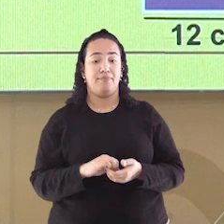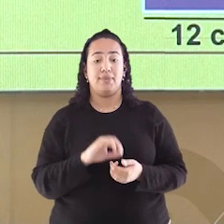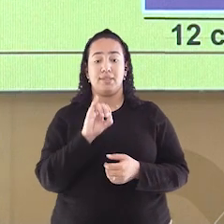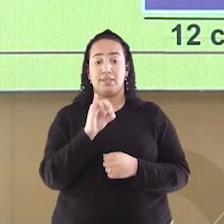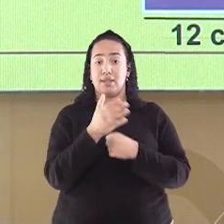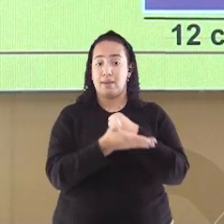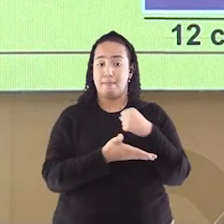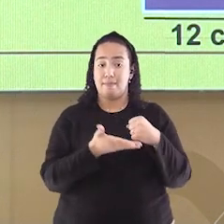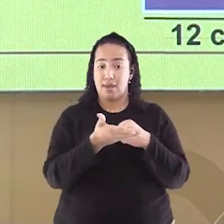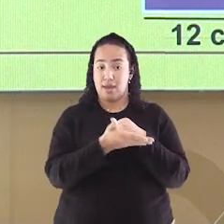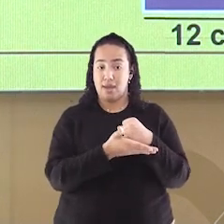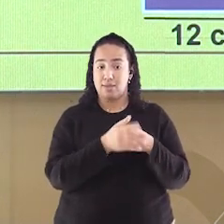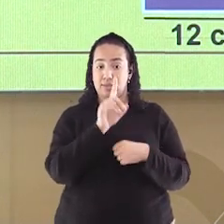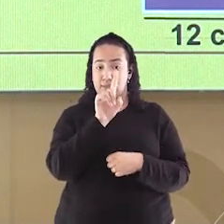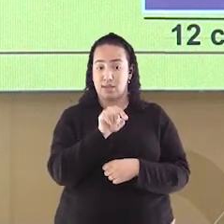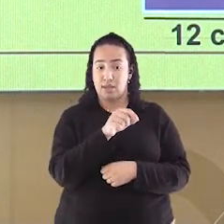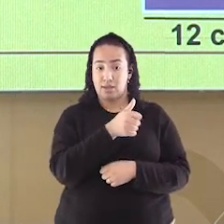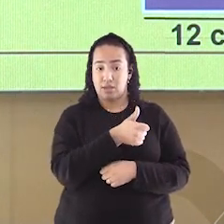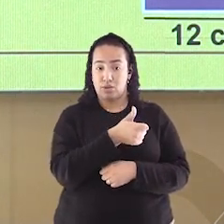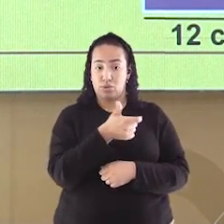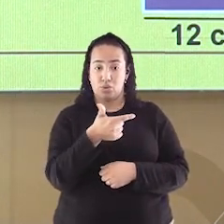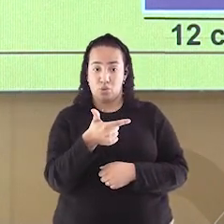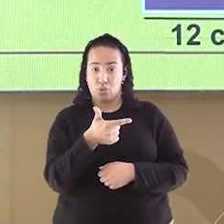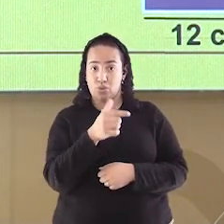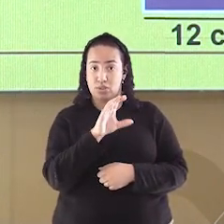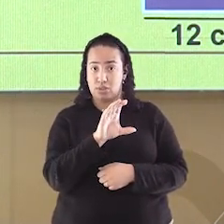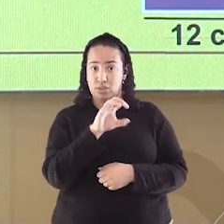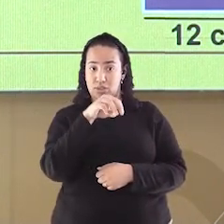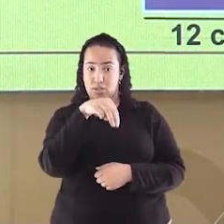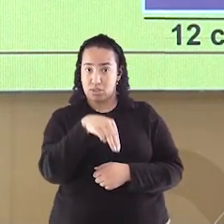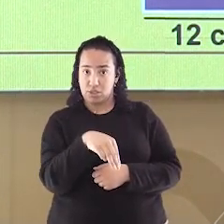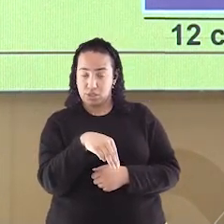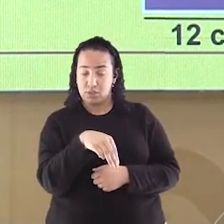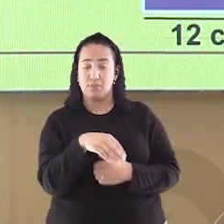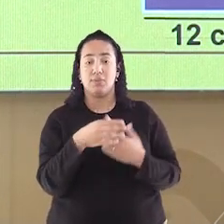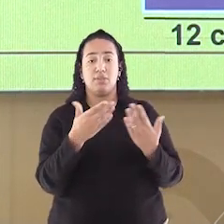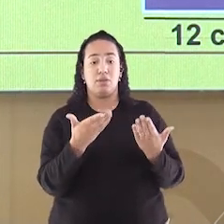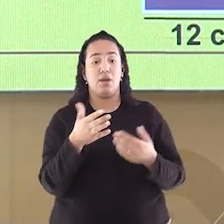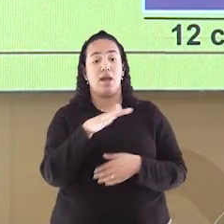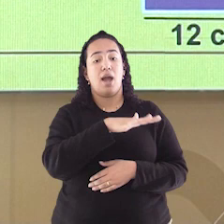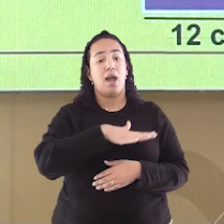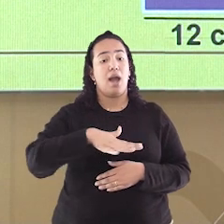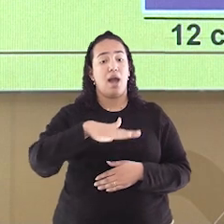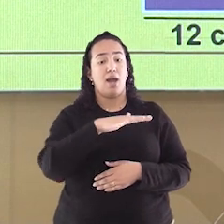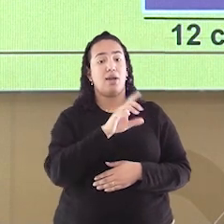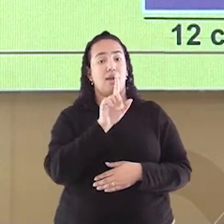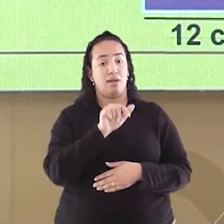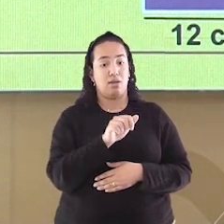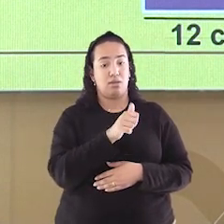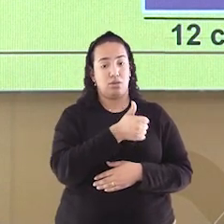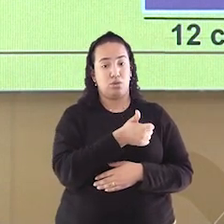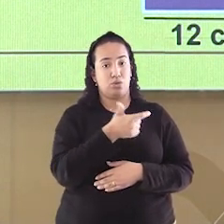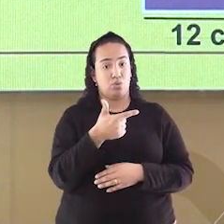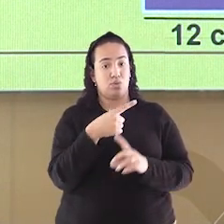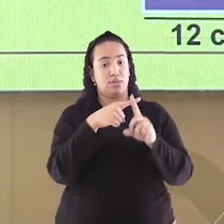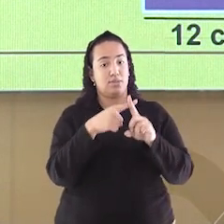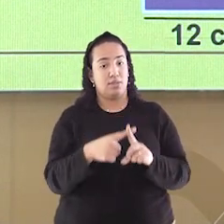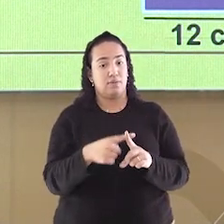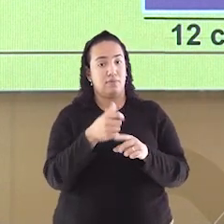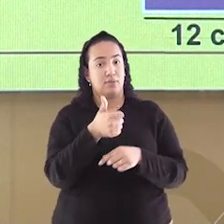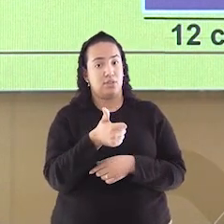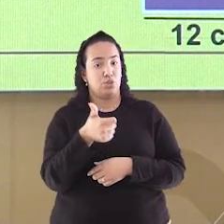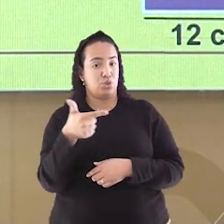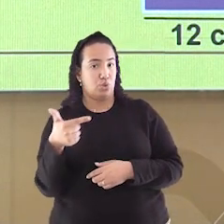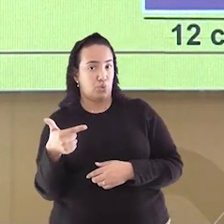a sua base, ela mede 12 centímetros, né? A área da base será 12 vezes 12, que